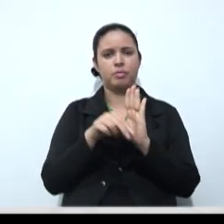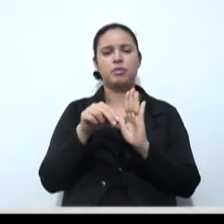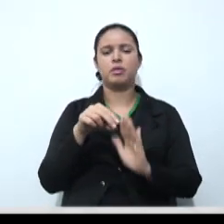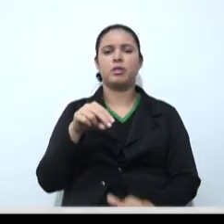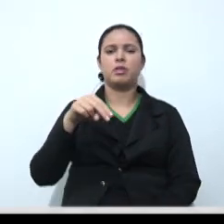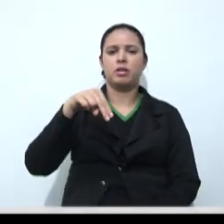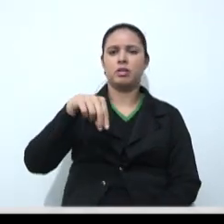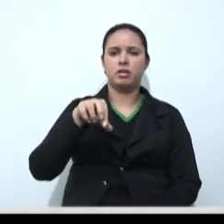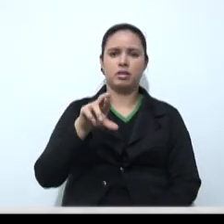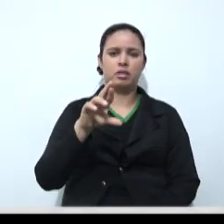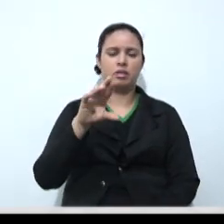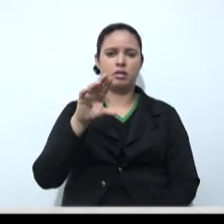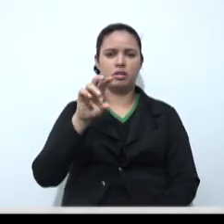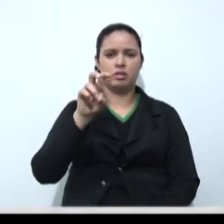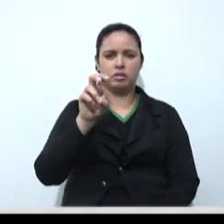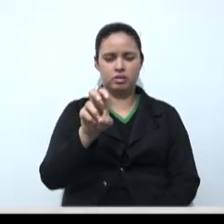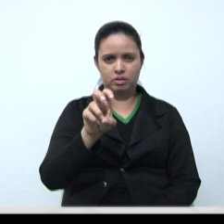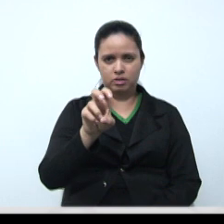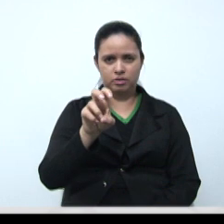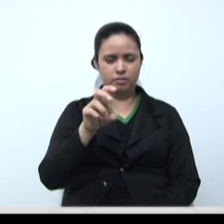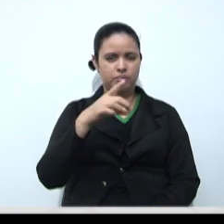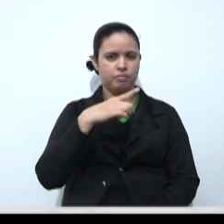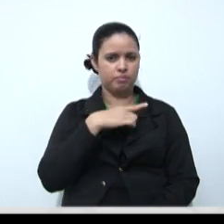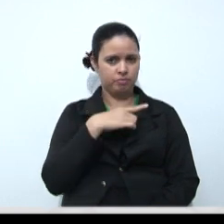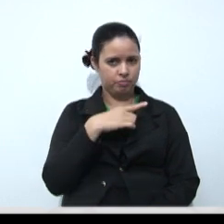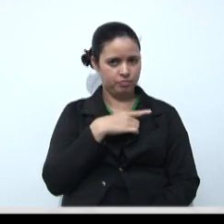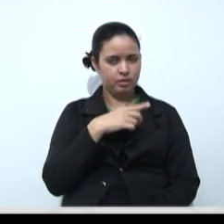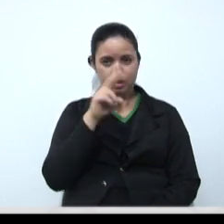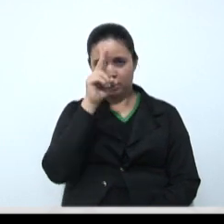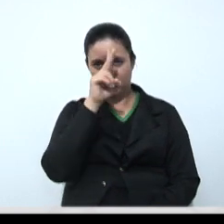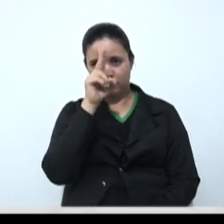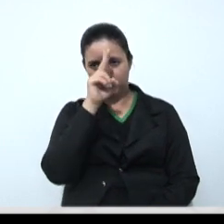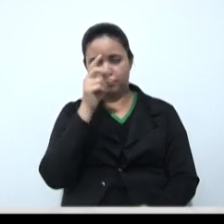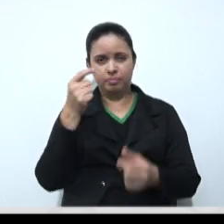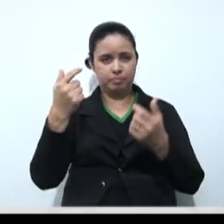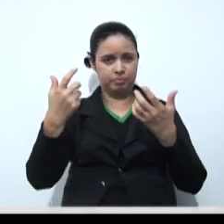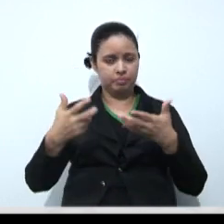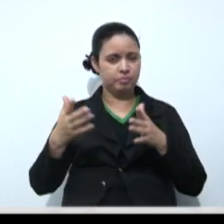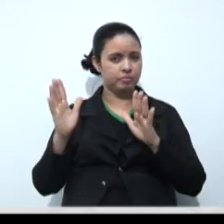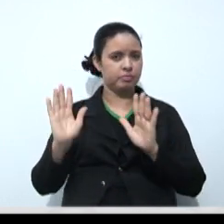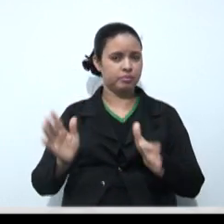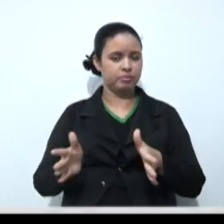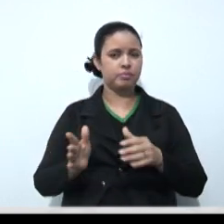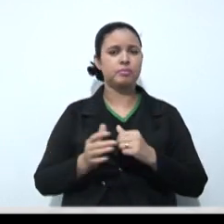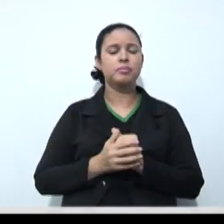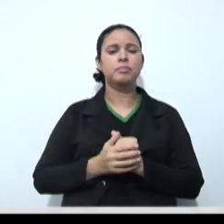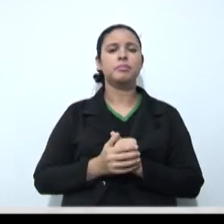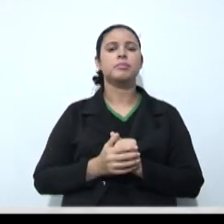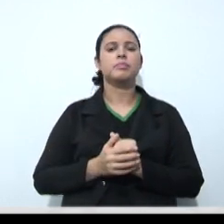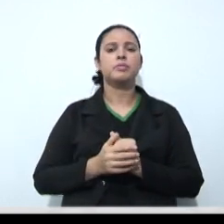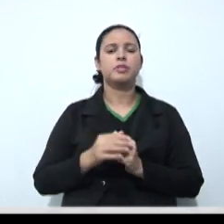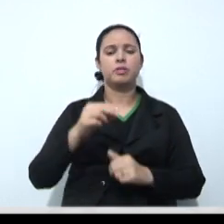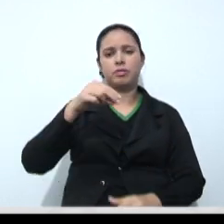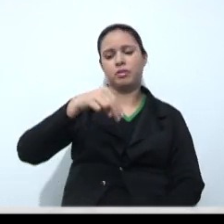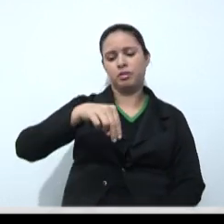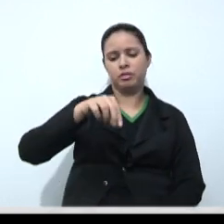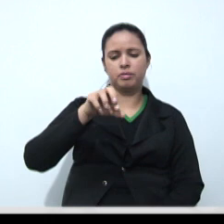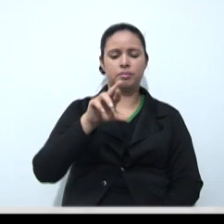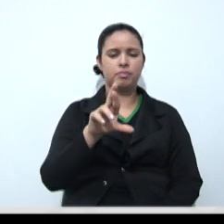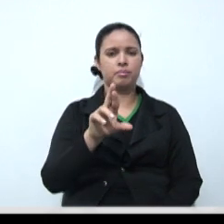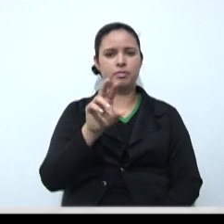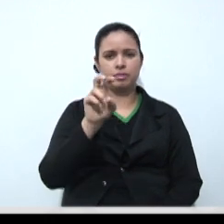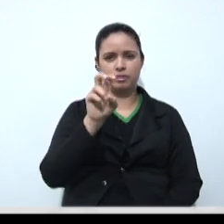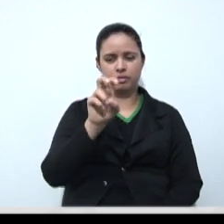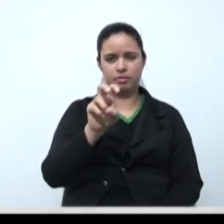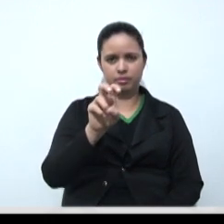norma. Lembra lá que nós falamos na primeira aula sobre as NRs, né? São as normas regulamentadoras. Então, a norma que regulamenta a CIPA é